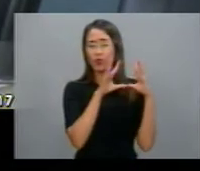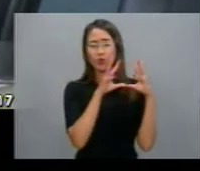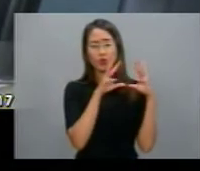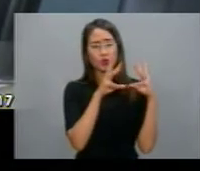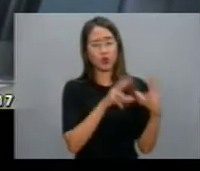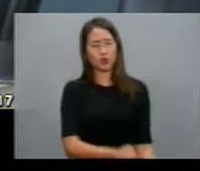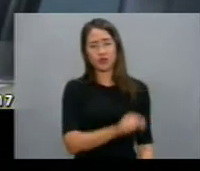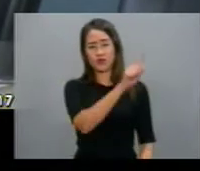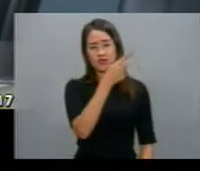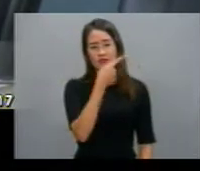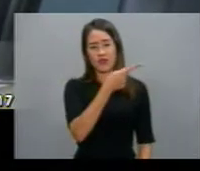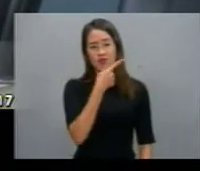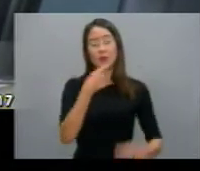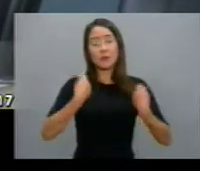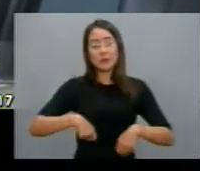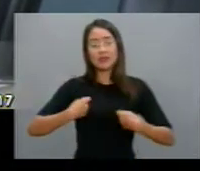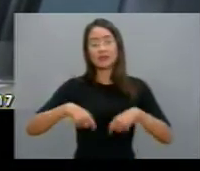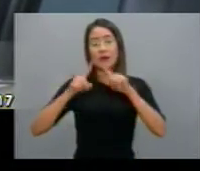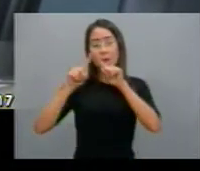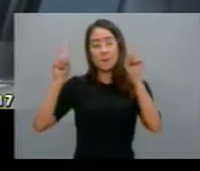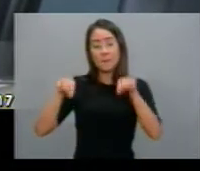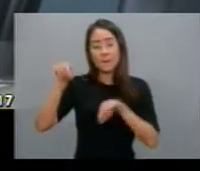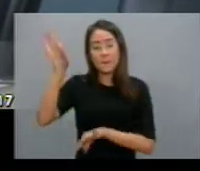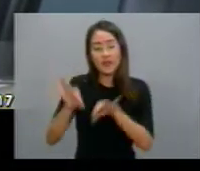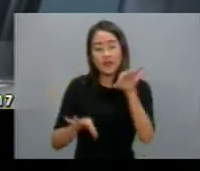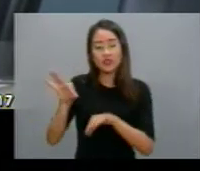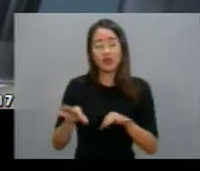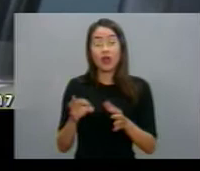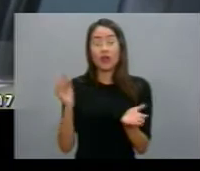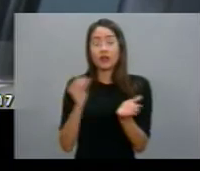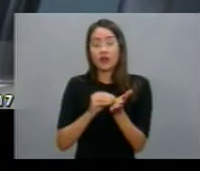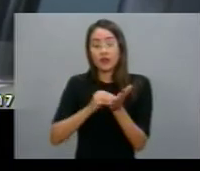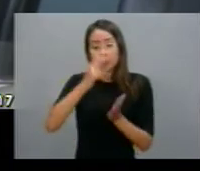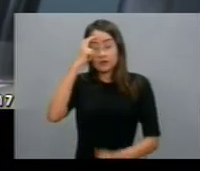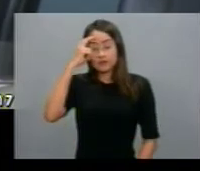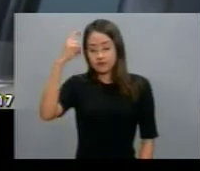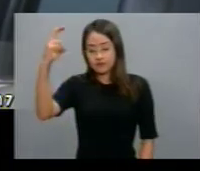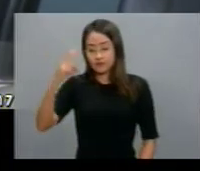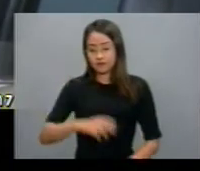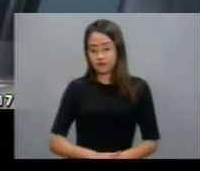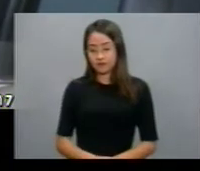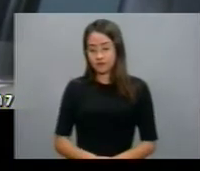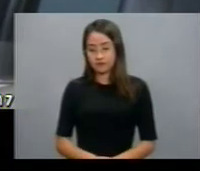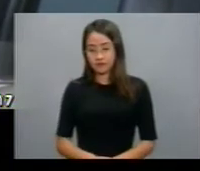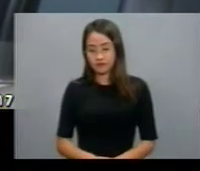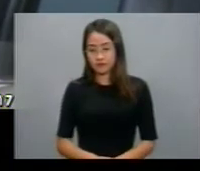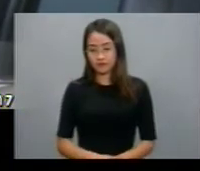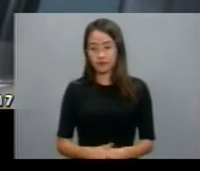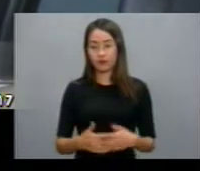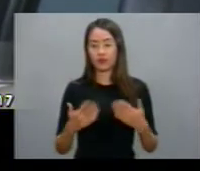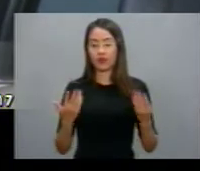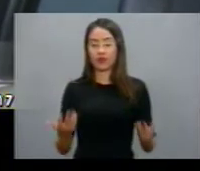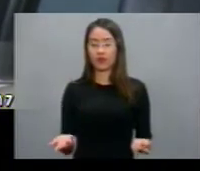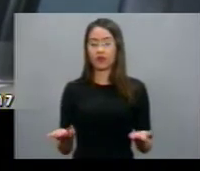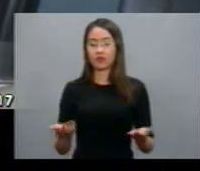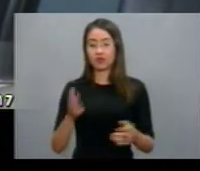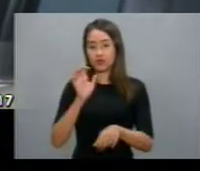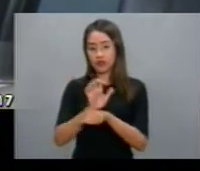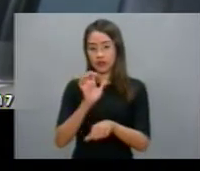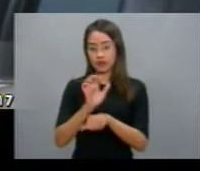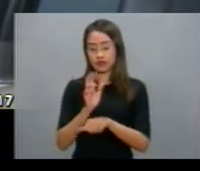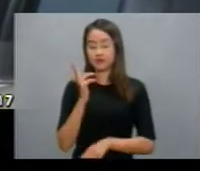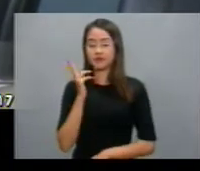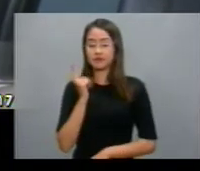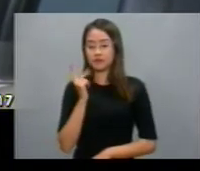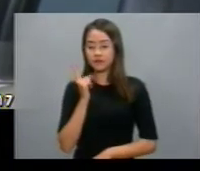foi dito. É o planejamento, é a falta, a ausência, deputado Renato Rosendo, de um plano de segurança para o Estado de Ceará que está fazendo com